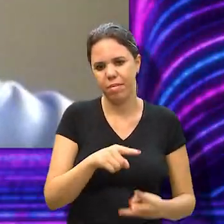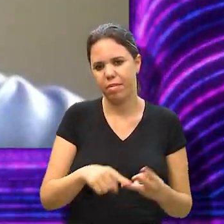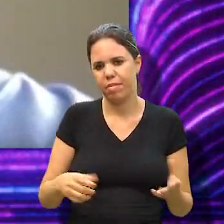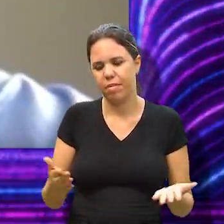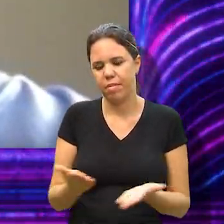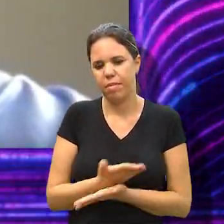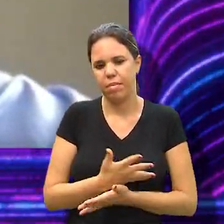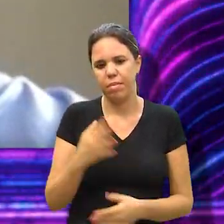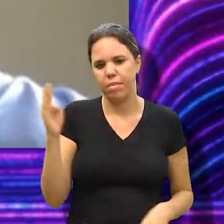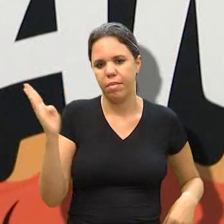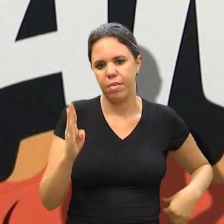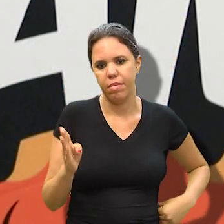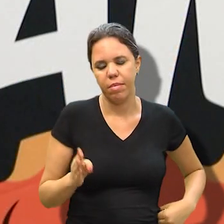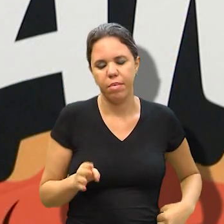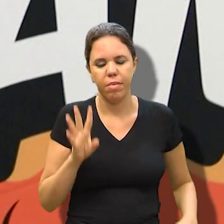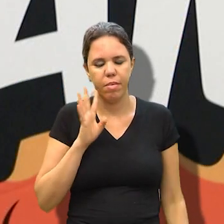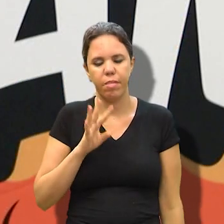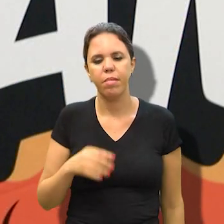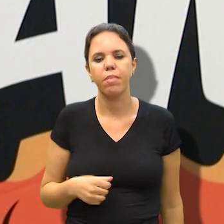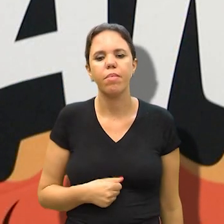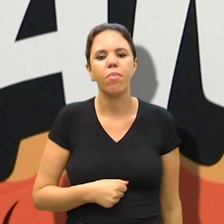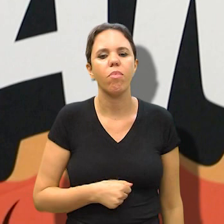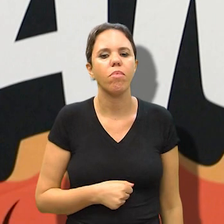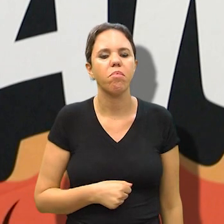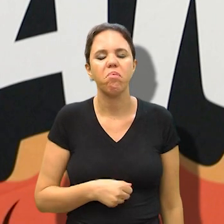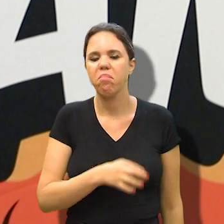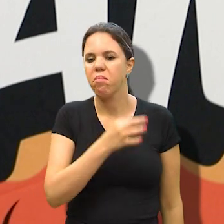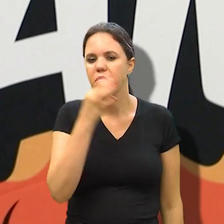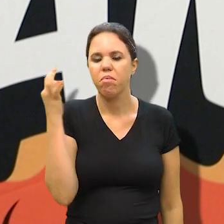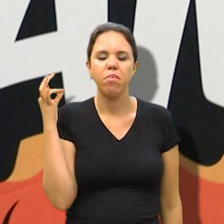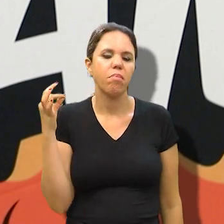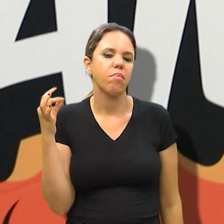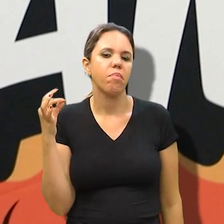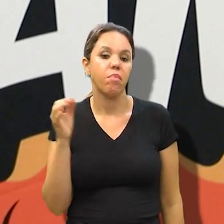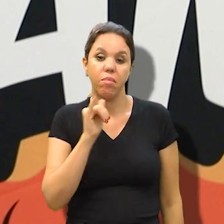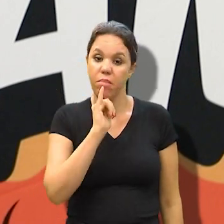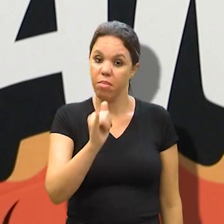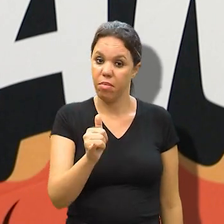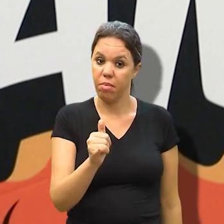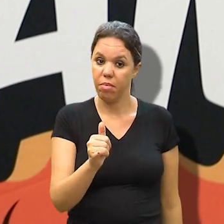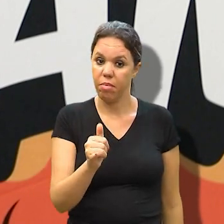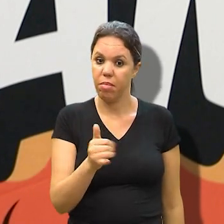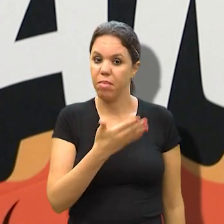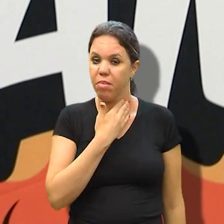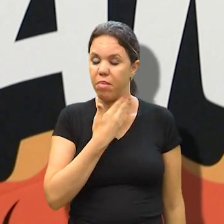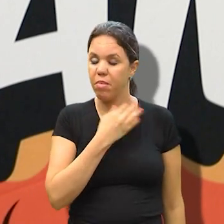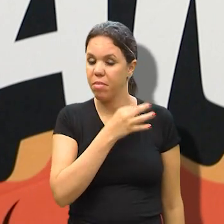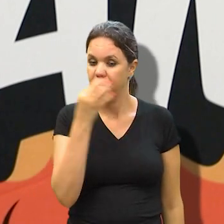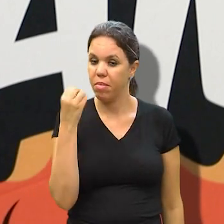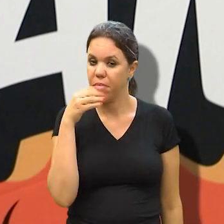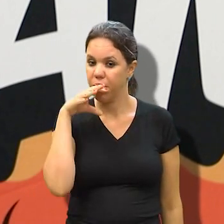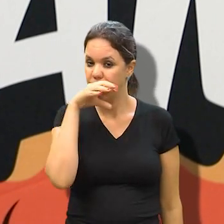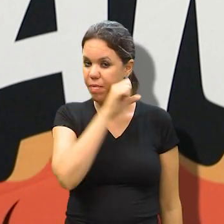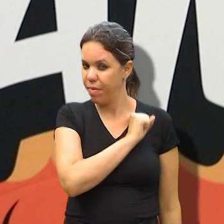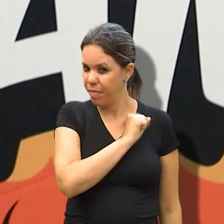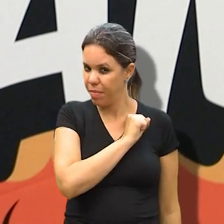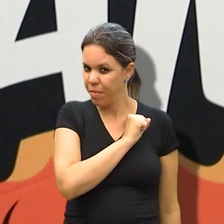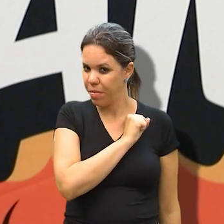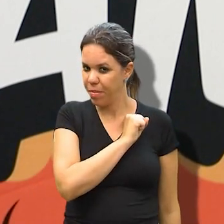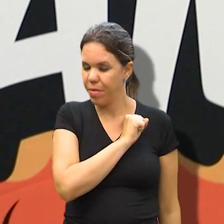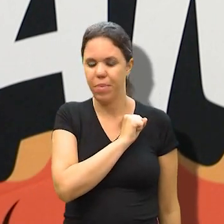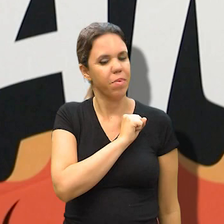thriller Brasil, né? Isso aqui também é bacana. Sensacional. Urânio, eu avisei que quando o papo era bom,